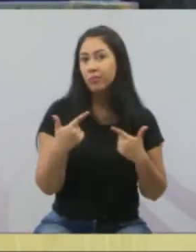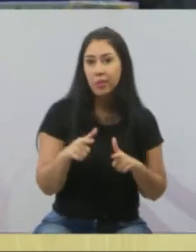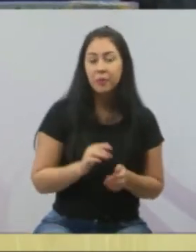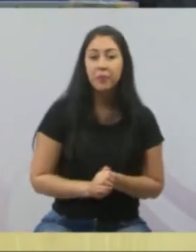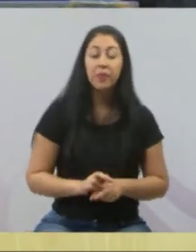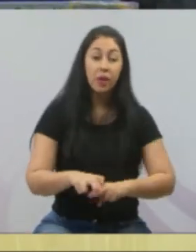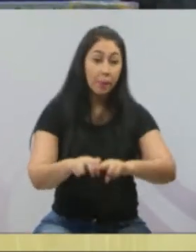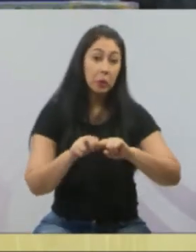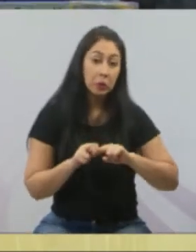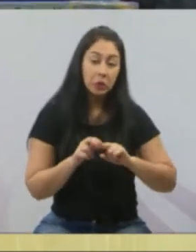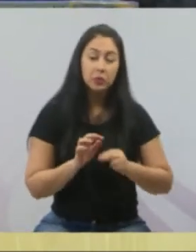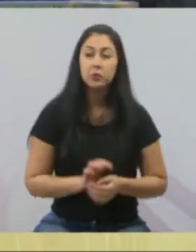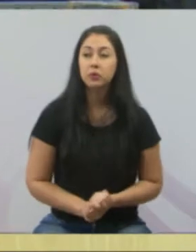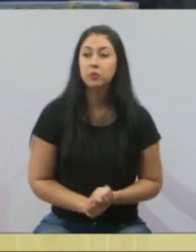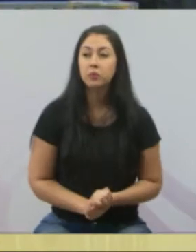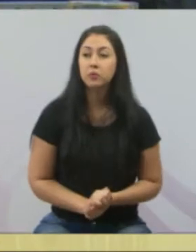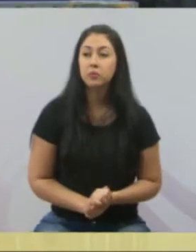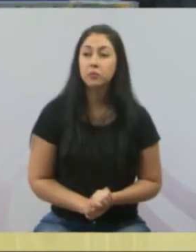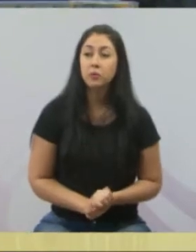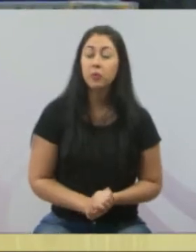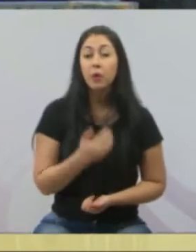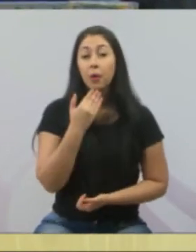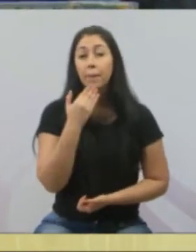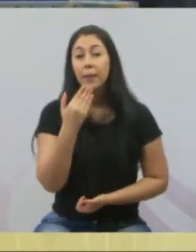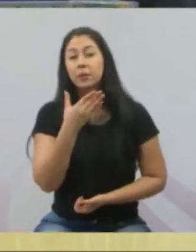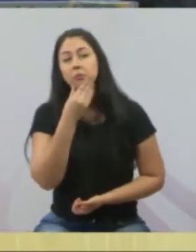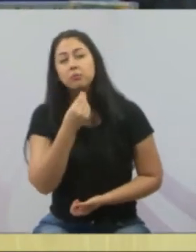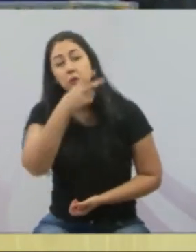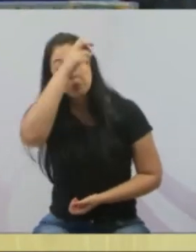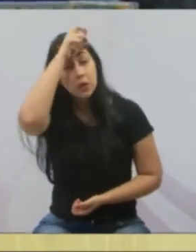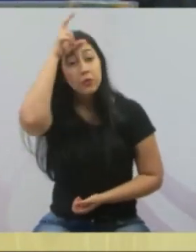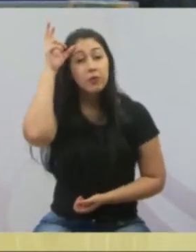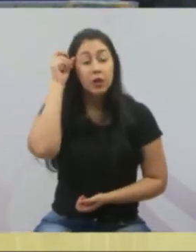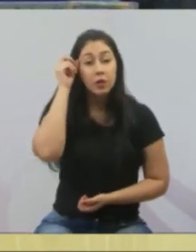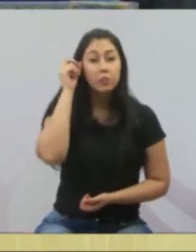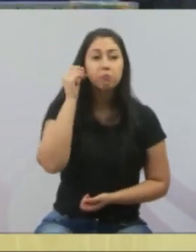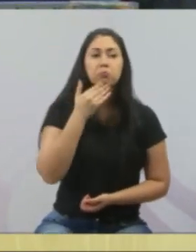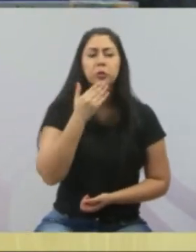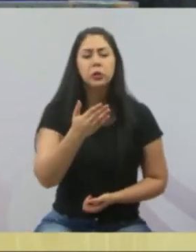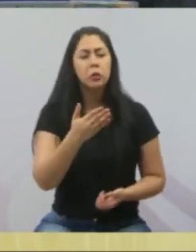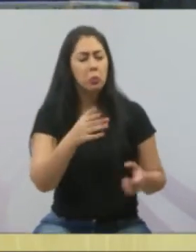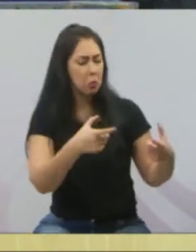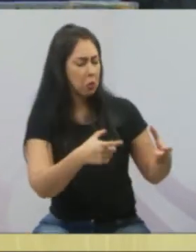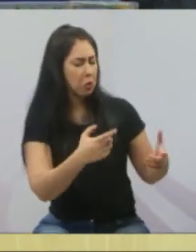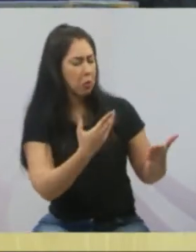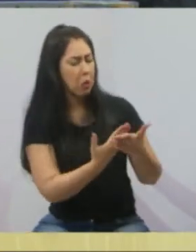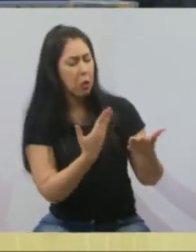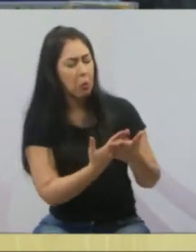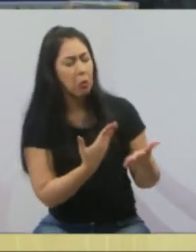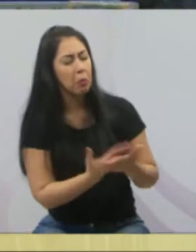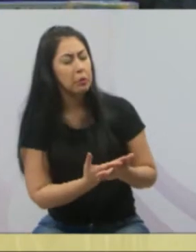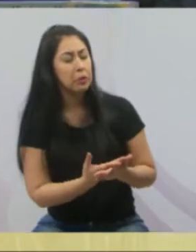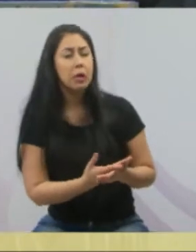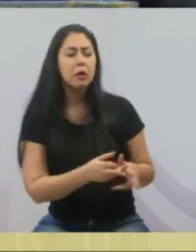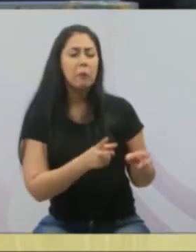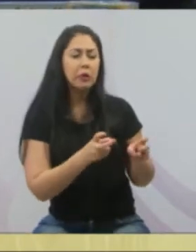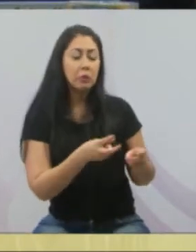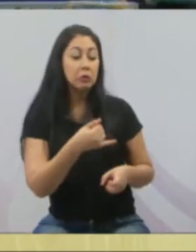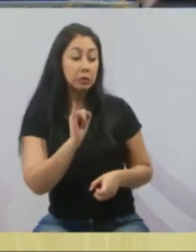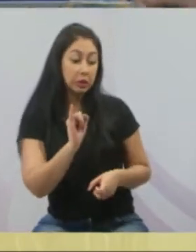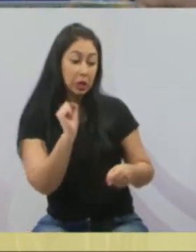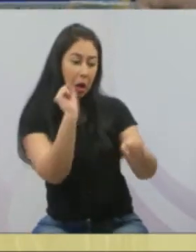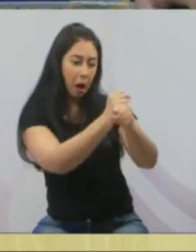Valmir Parque do Meia Lua. Requerimento número 238. Requeremos ao excelentíssimo senhor presidente desta Casa, ouvido e aprovado pelo egrégio plenário,